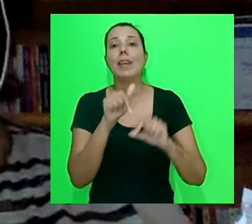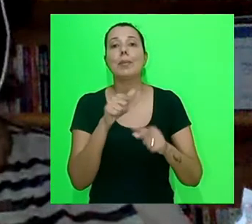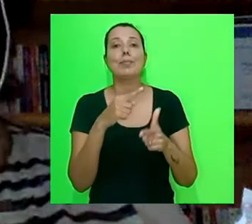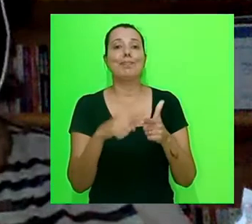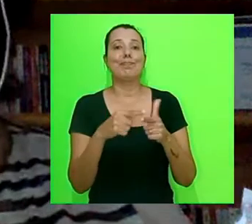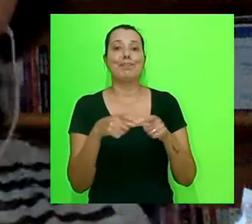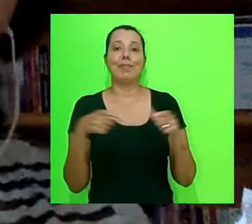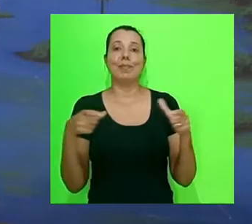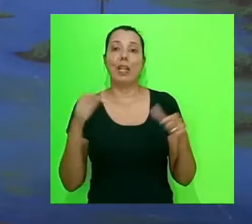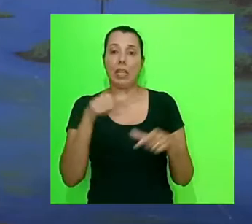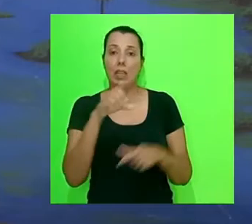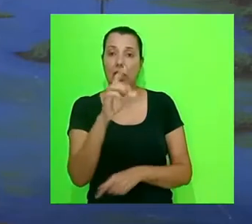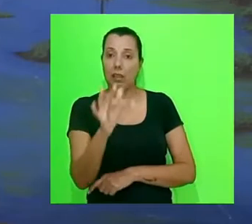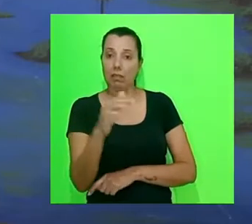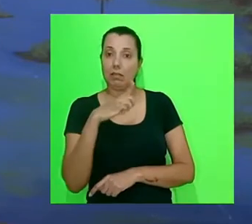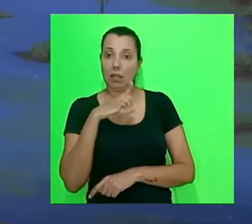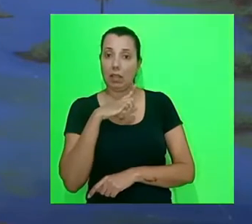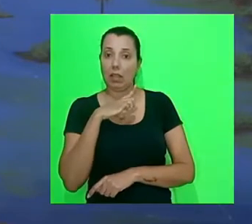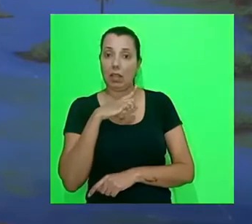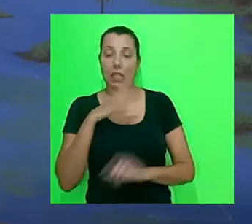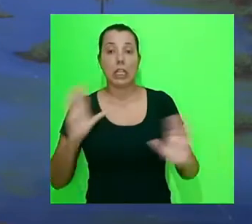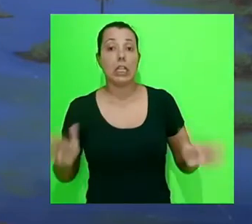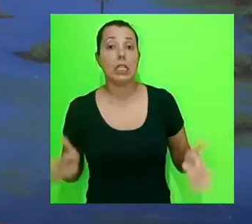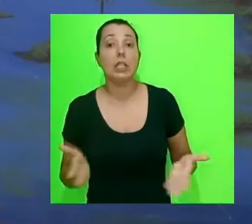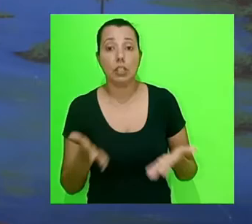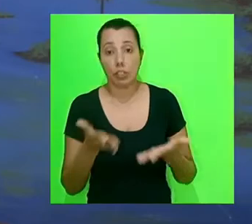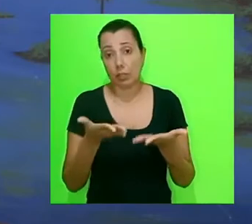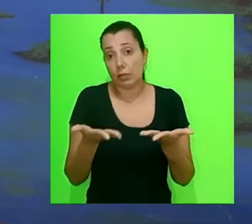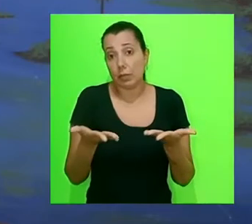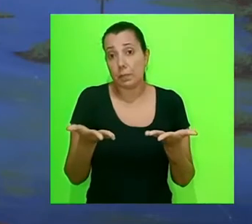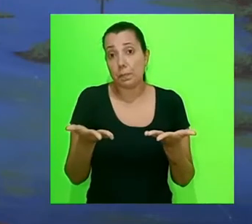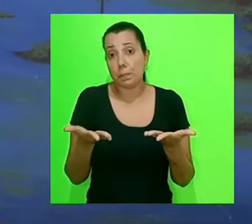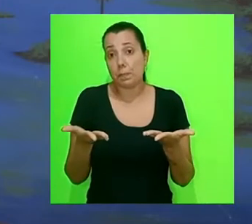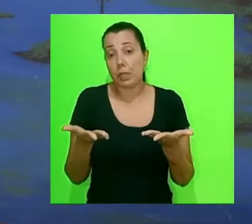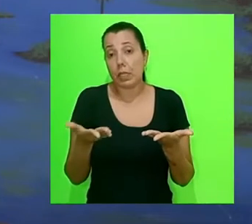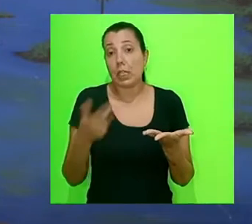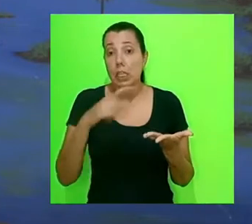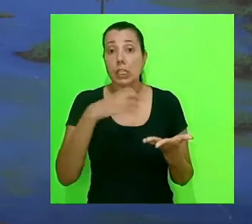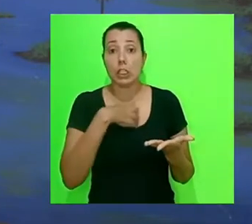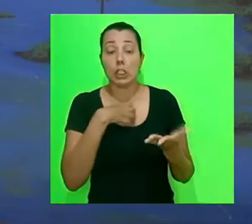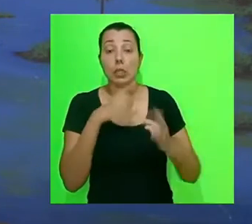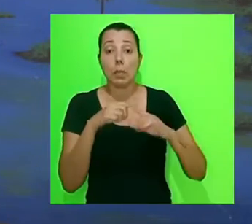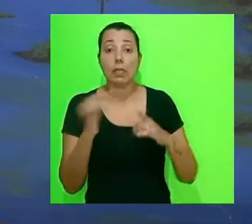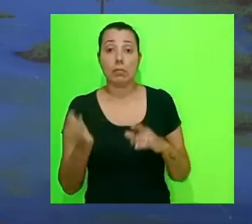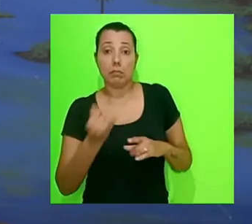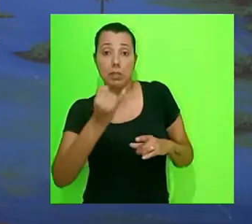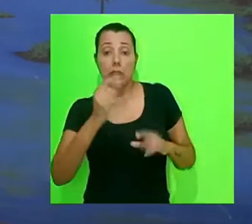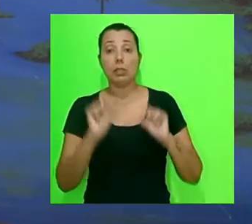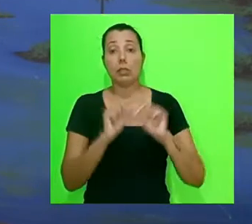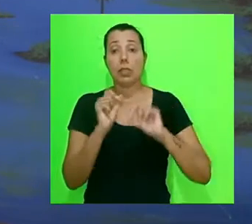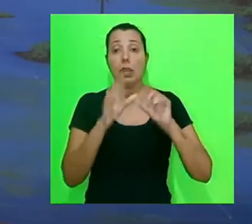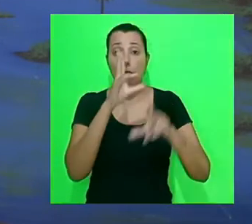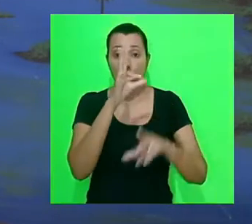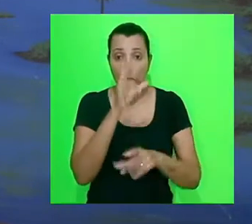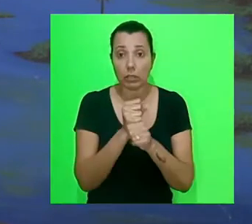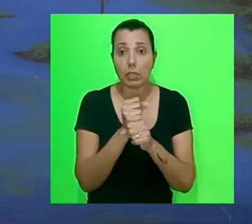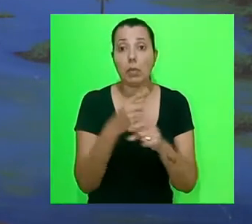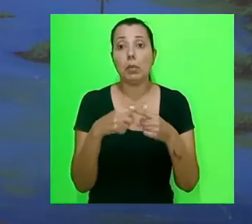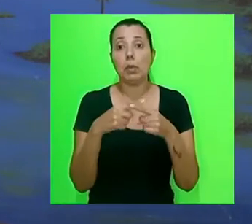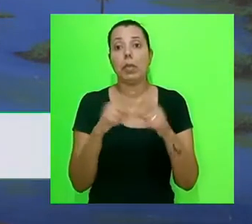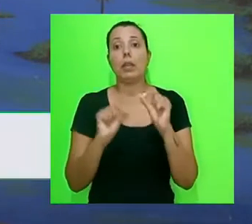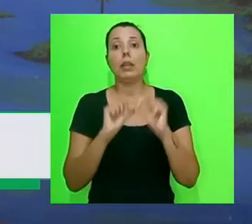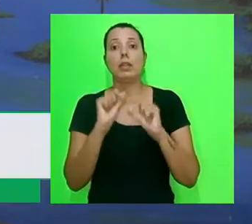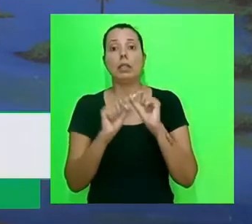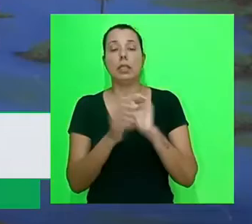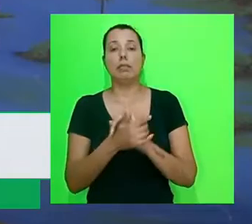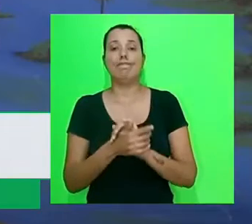carrega. Sim, então fica aí o recado importantíssimo da Olgami para a gente ajudar mesmo nesse combate à violência doméstica contra a